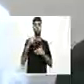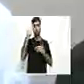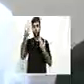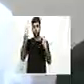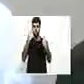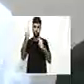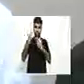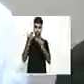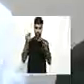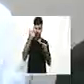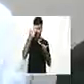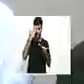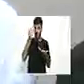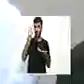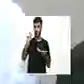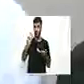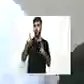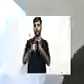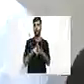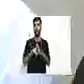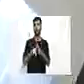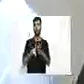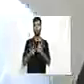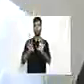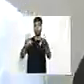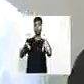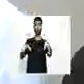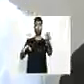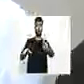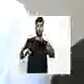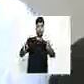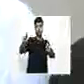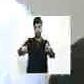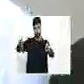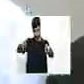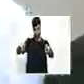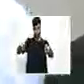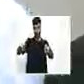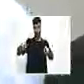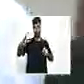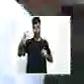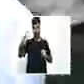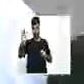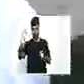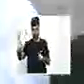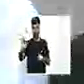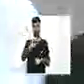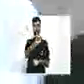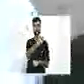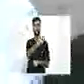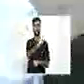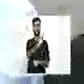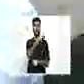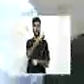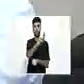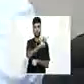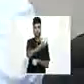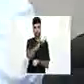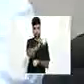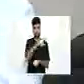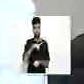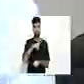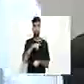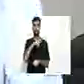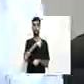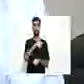que nos escuta duas associações de catadores a e a acamari a acamari fica